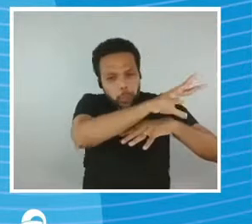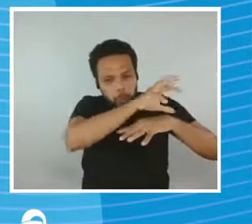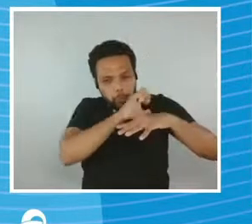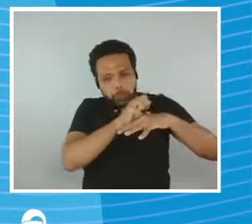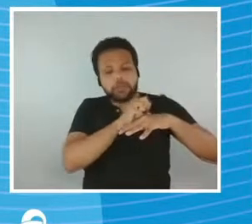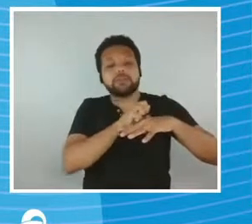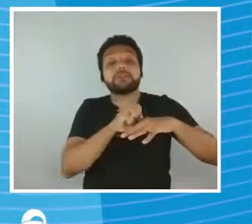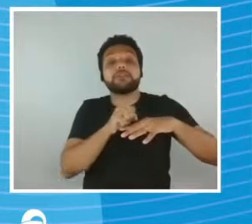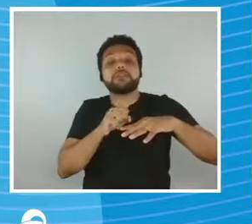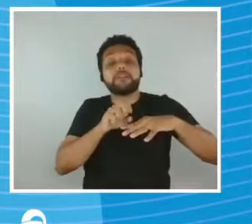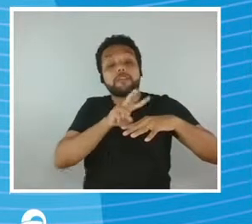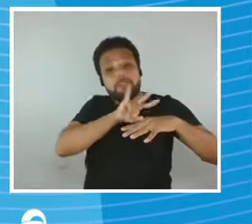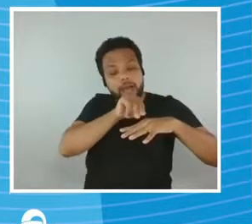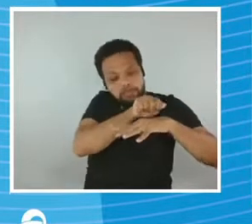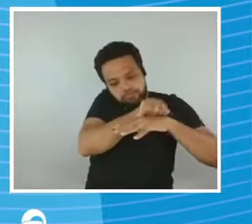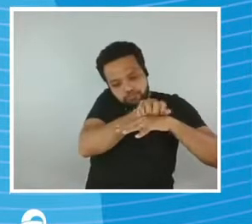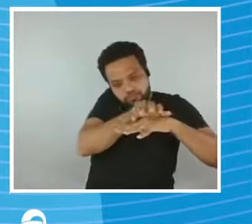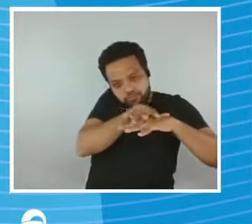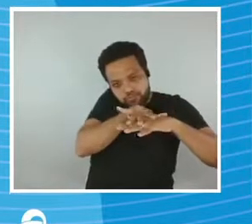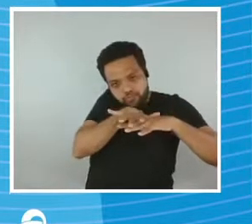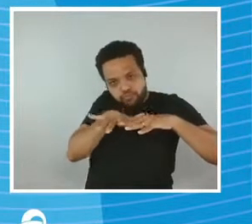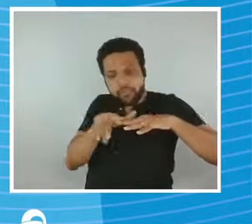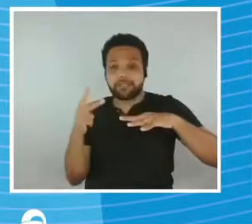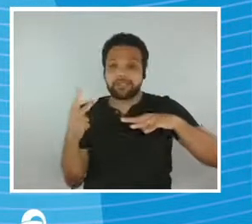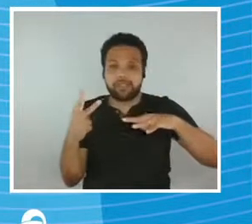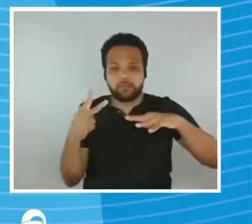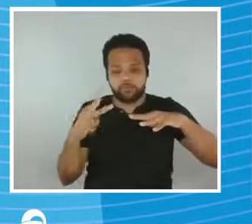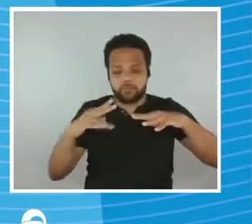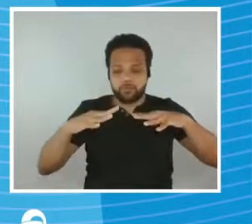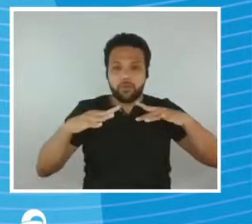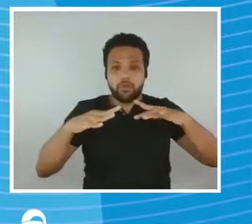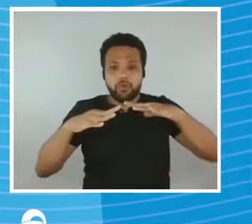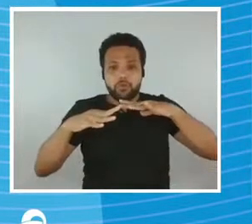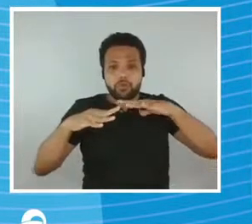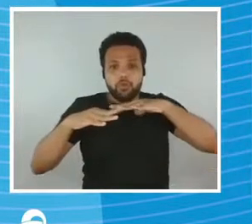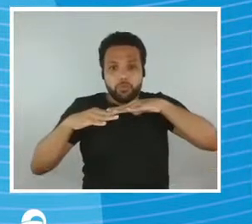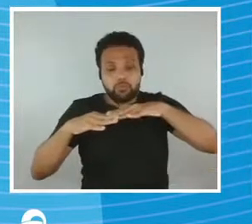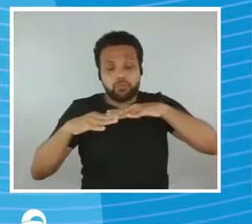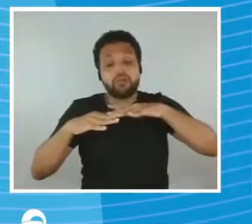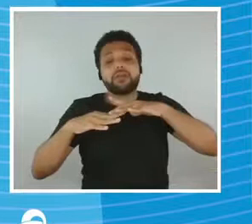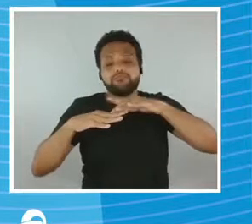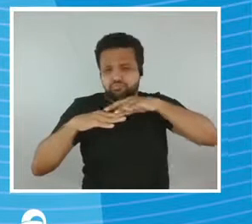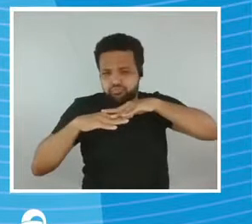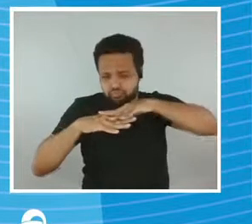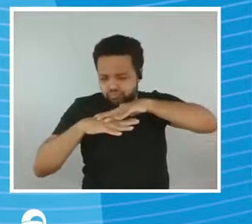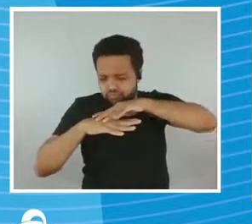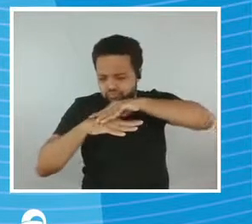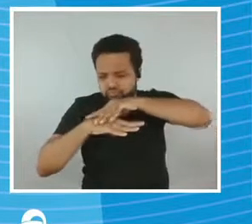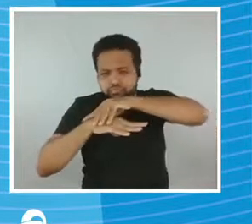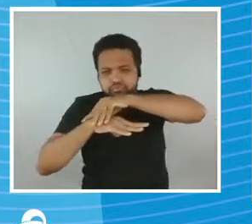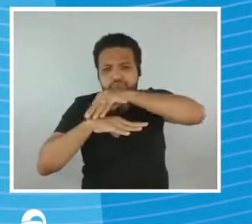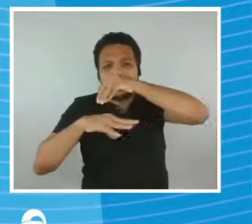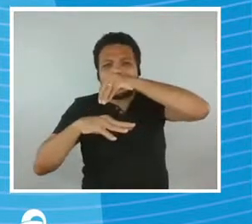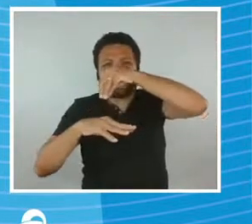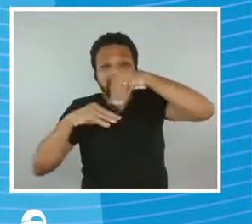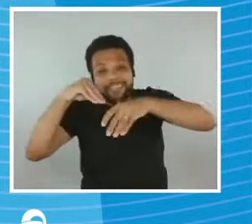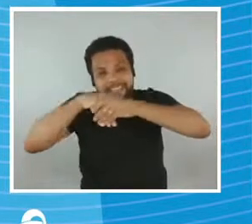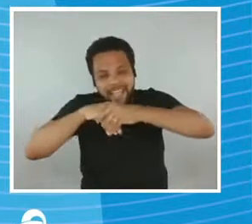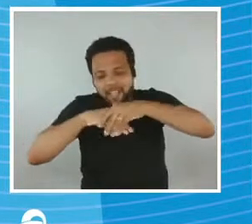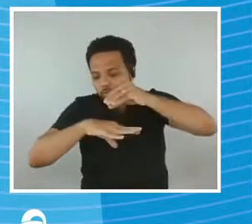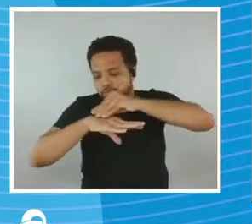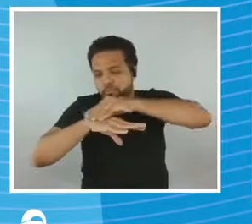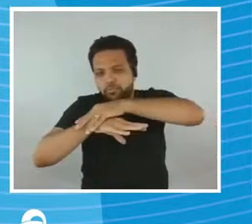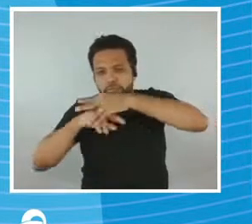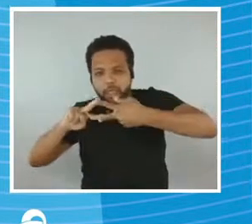que vai produzir uma informação que vai até o genoma do neurônio. E vai, aqui do lado de